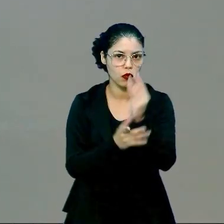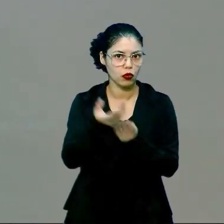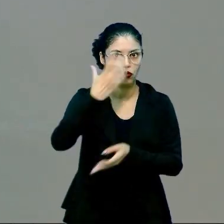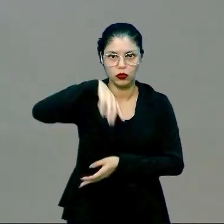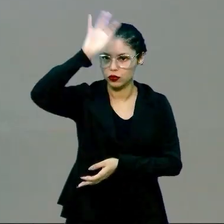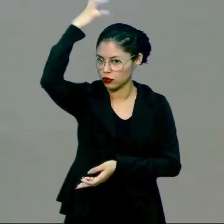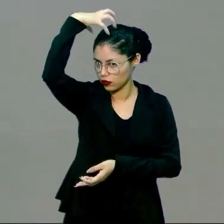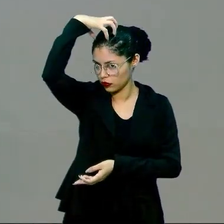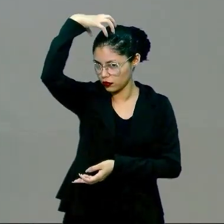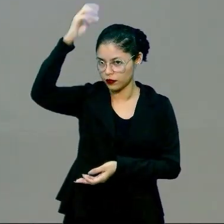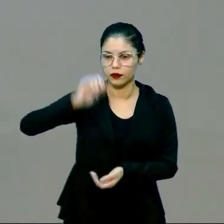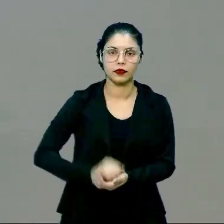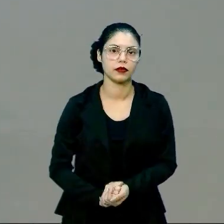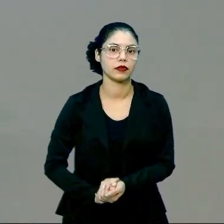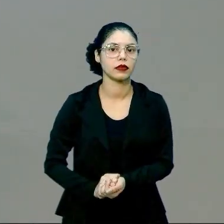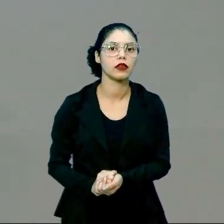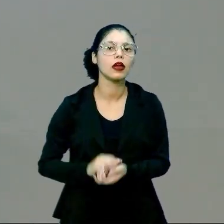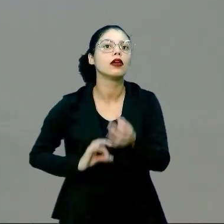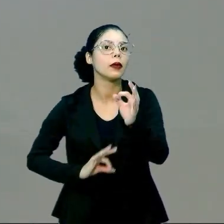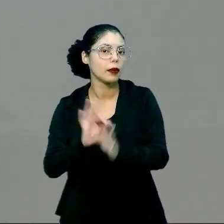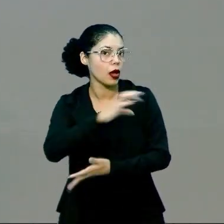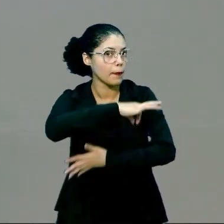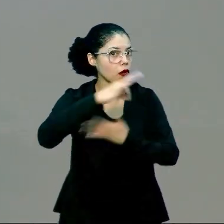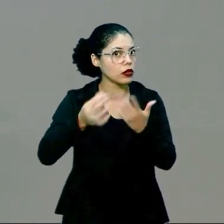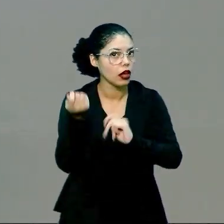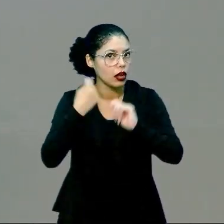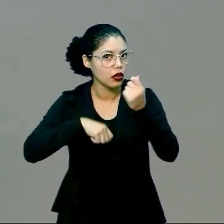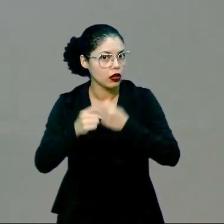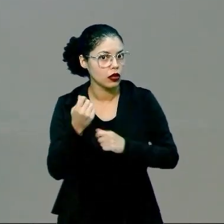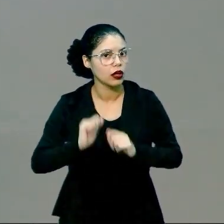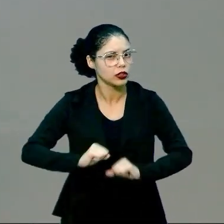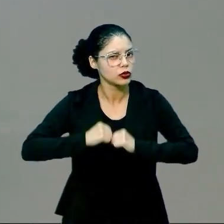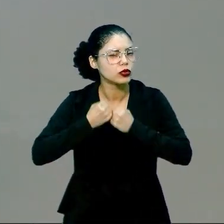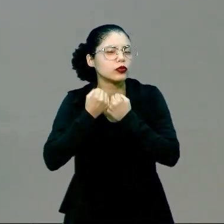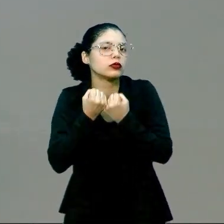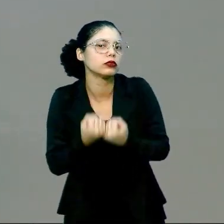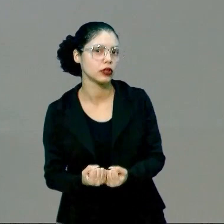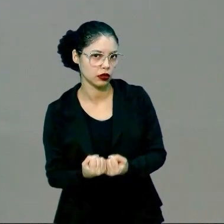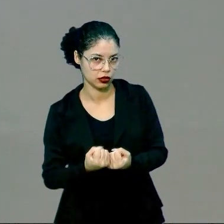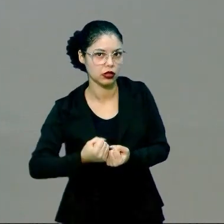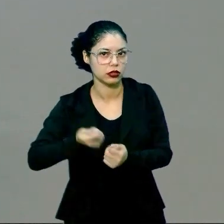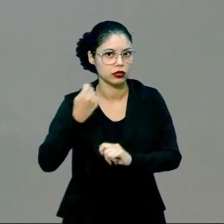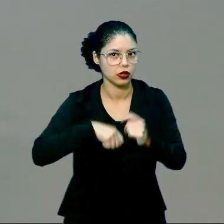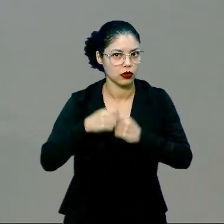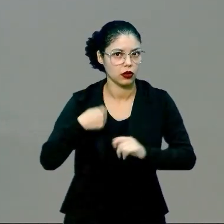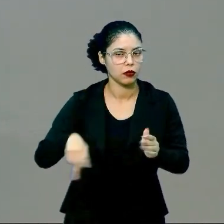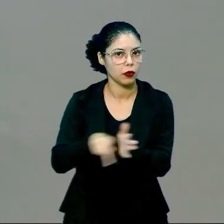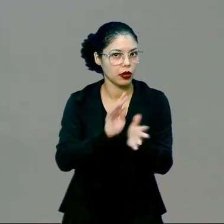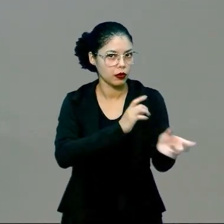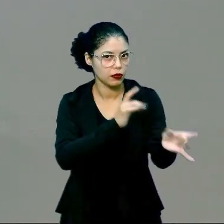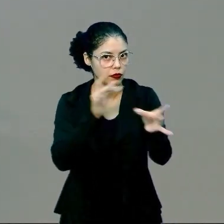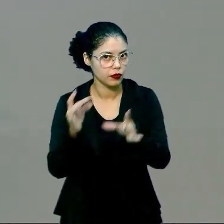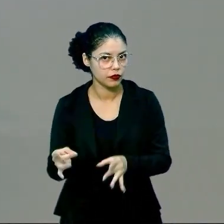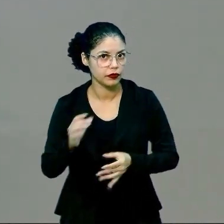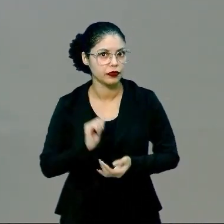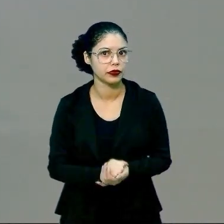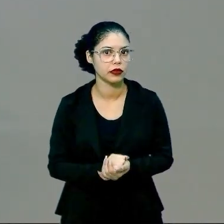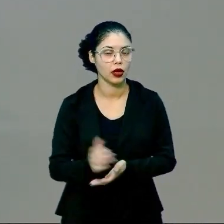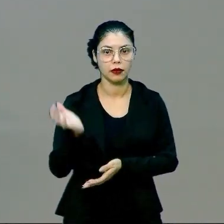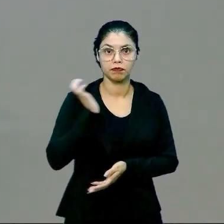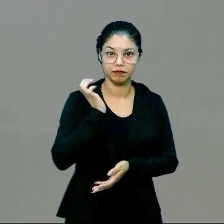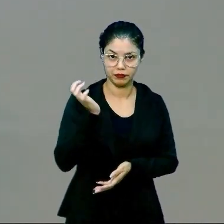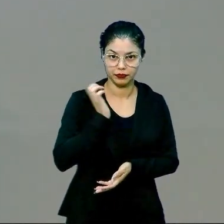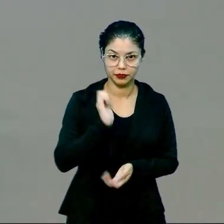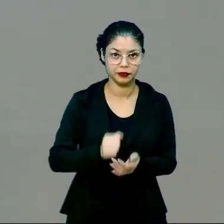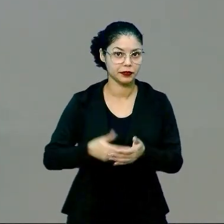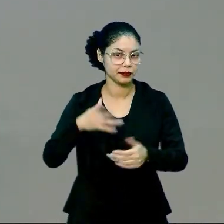reis, esse modelo econômico ou esse suporte econômico, que é o mercantilismo, vai garantir o